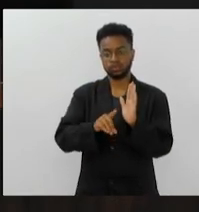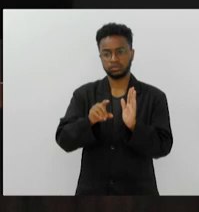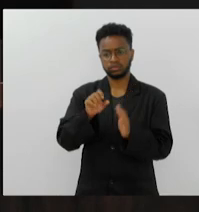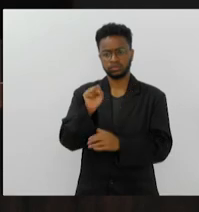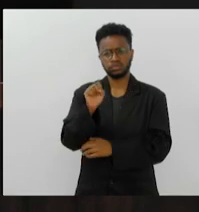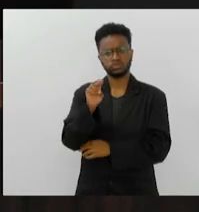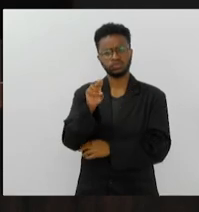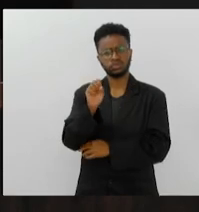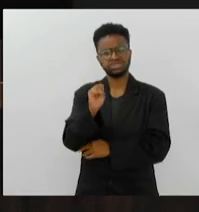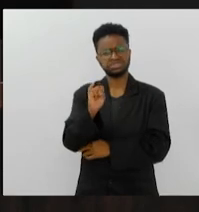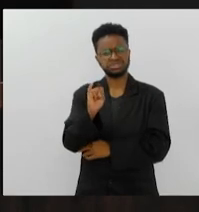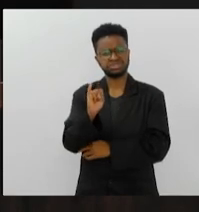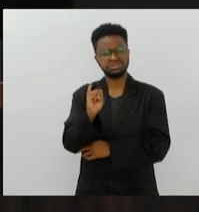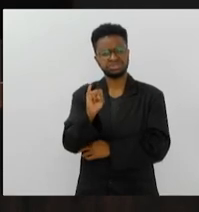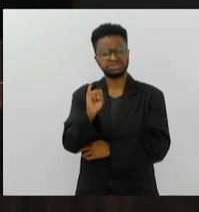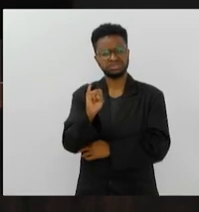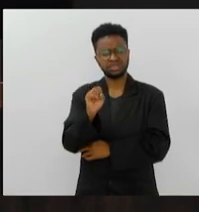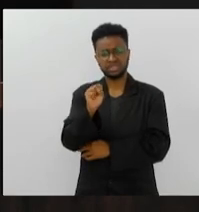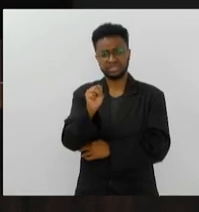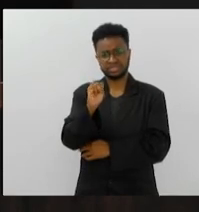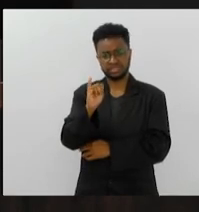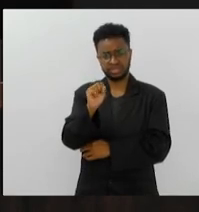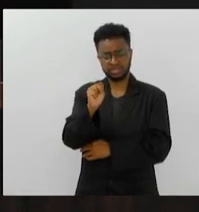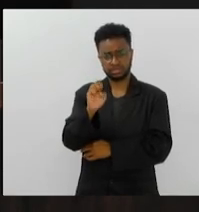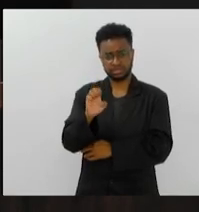Como? Cicexu.